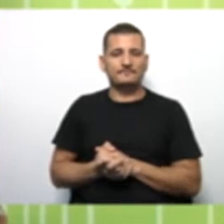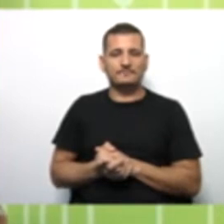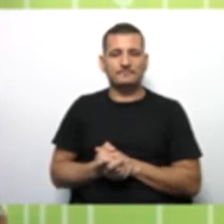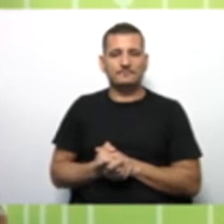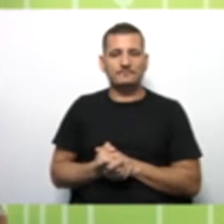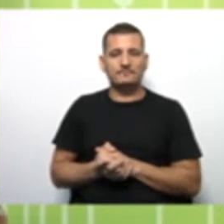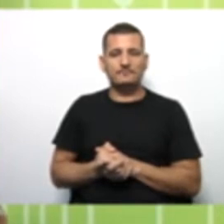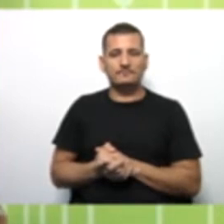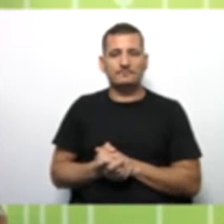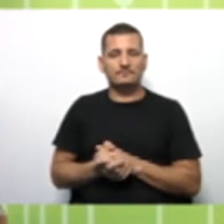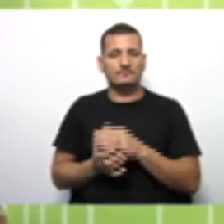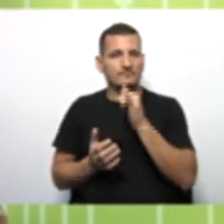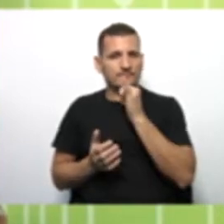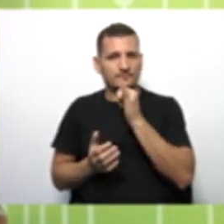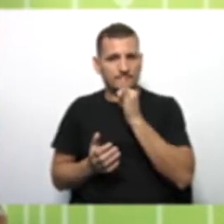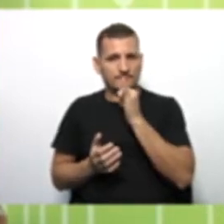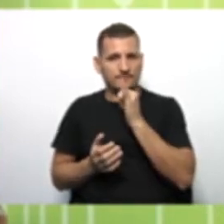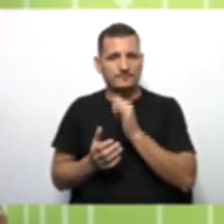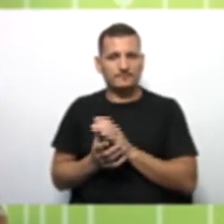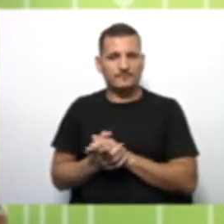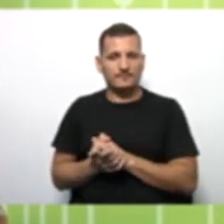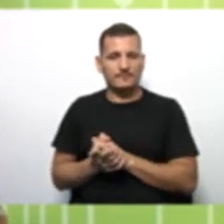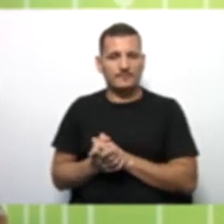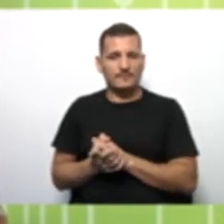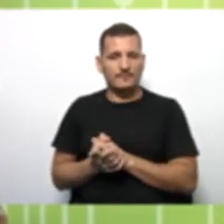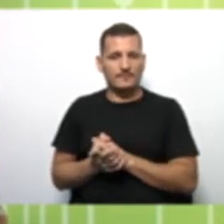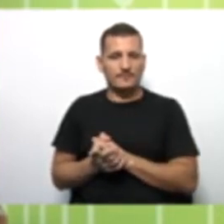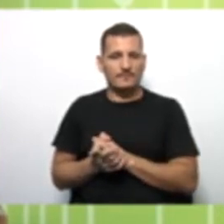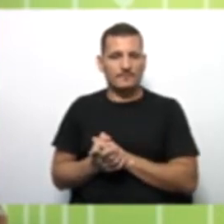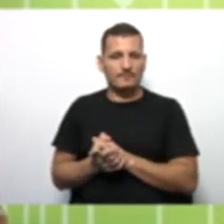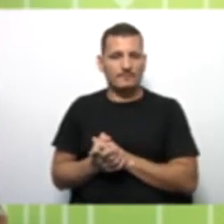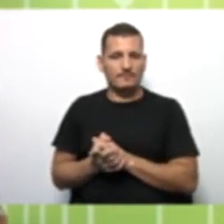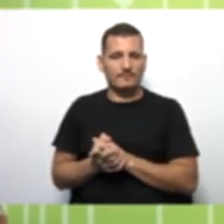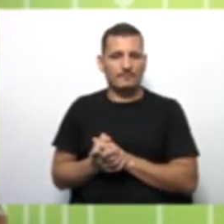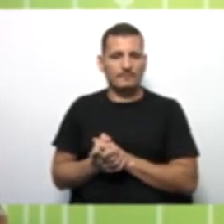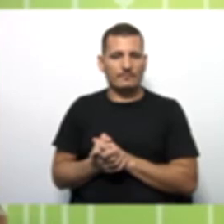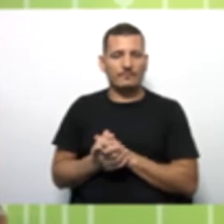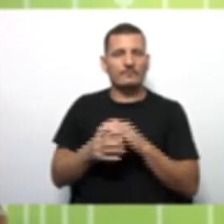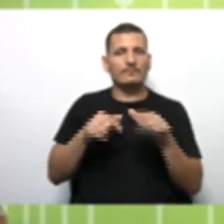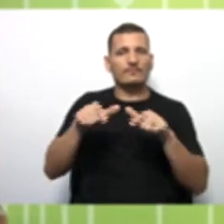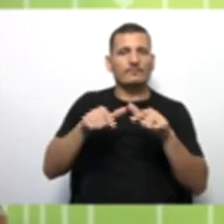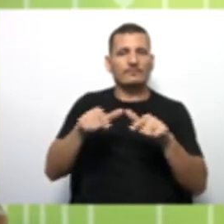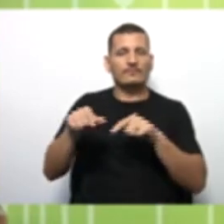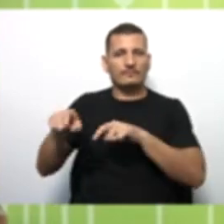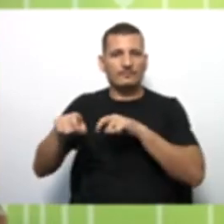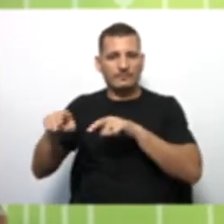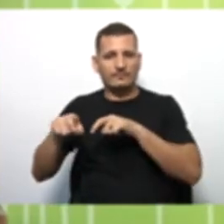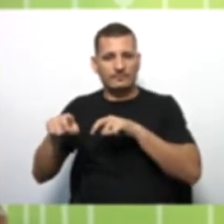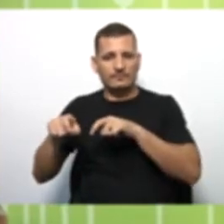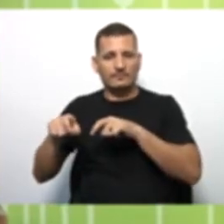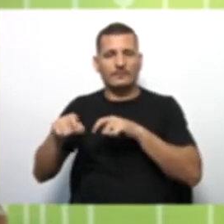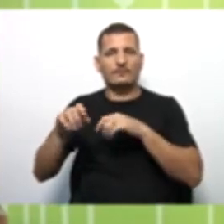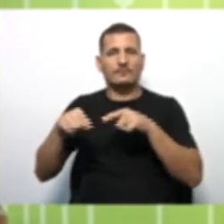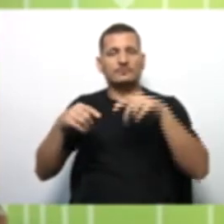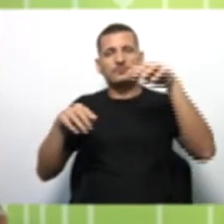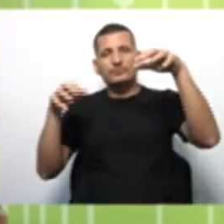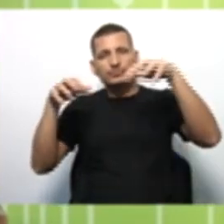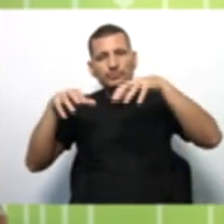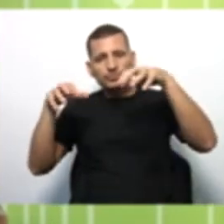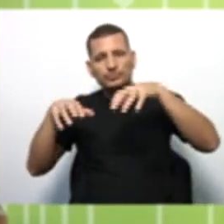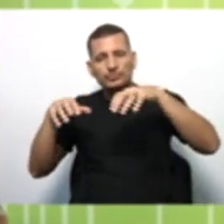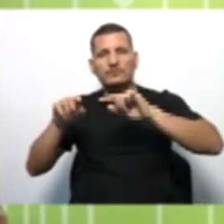nenhum, tá? Não vou ter mudanças significativas dentro do meu projeto. O muito alto vai bagunçar com tudo, vou ter que rever,